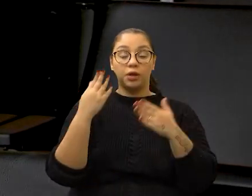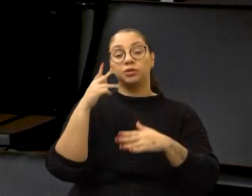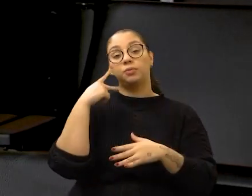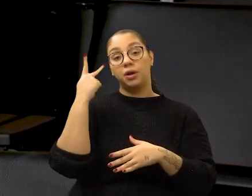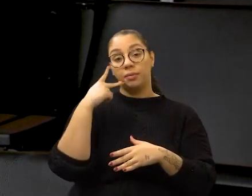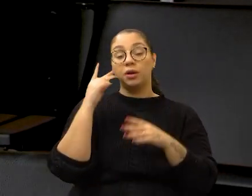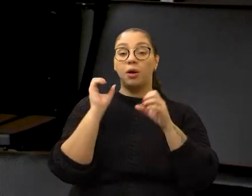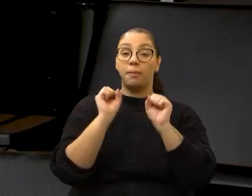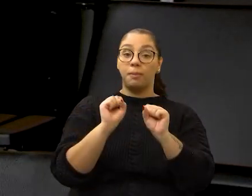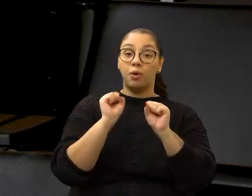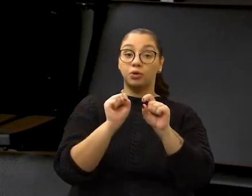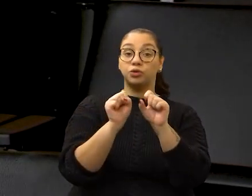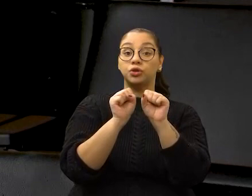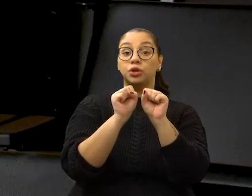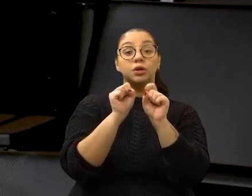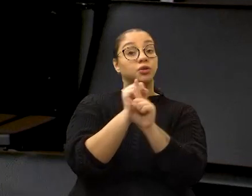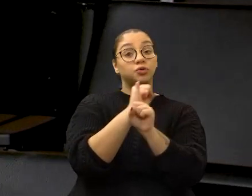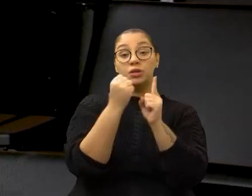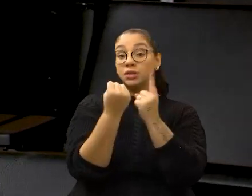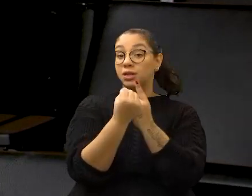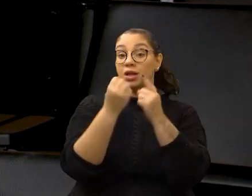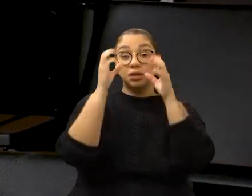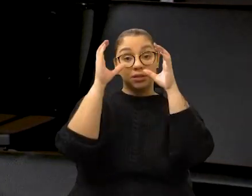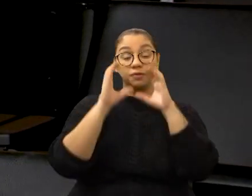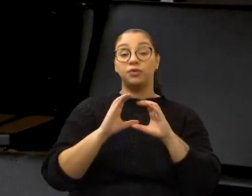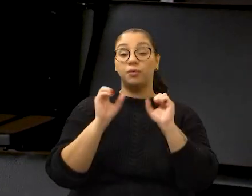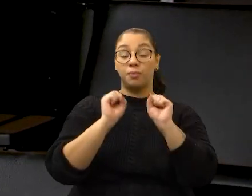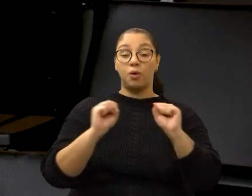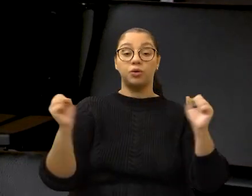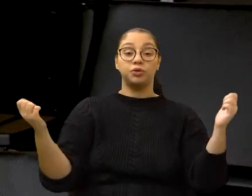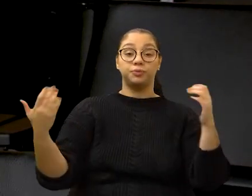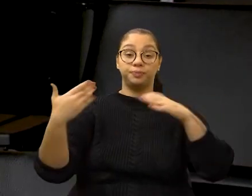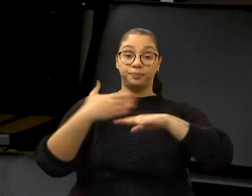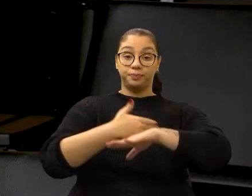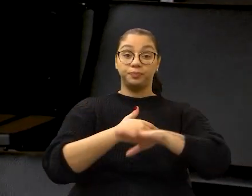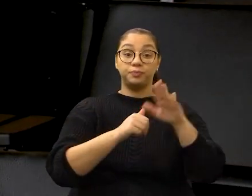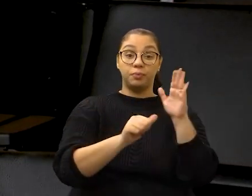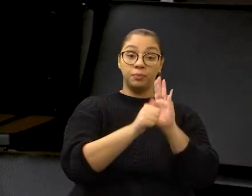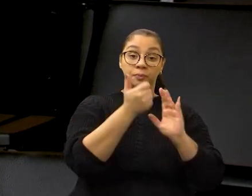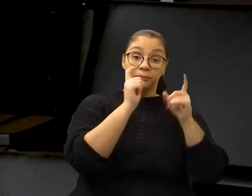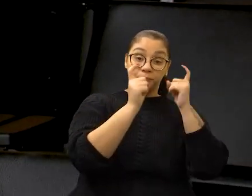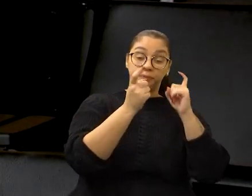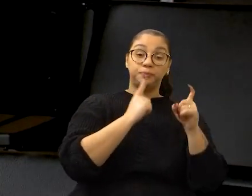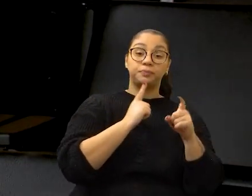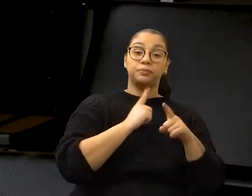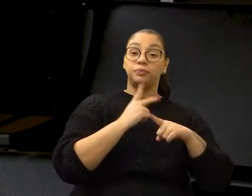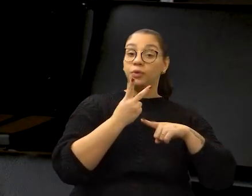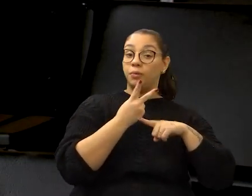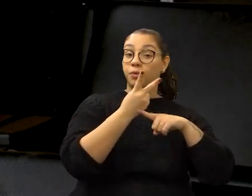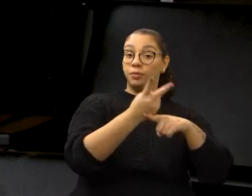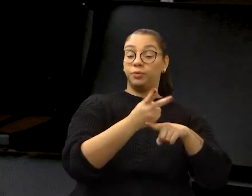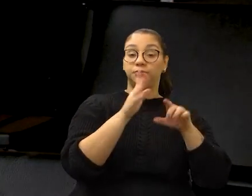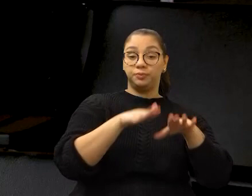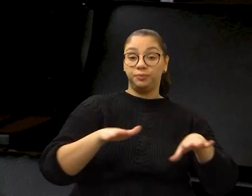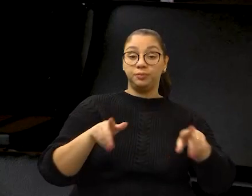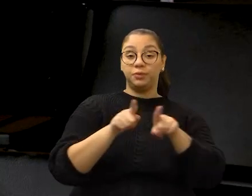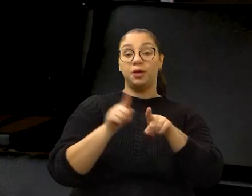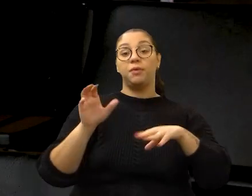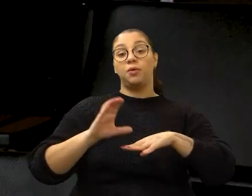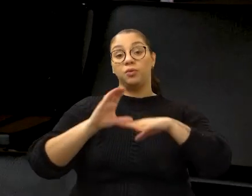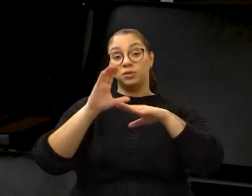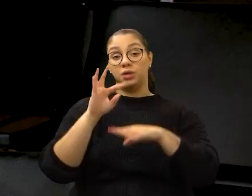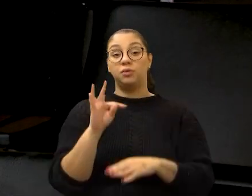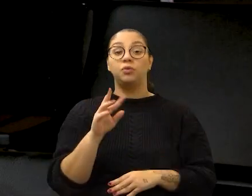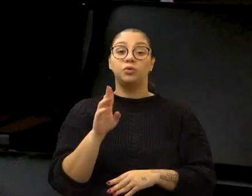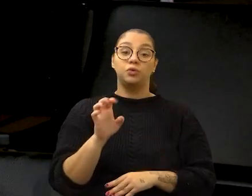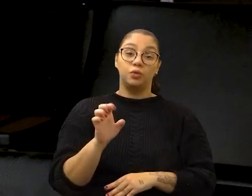ser composta pela sociedade civil, órgãos da sociedade civil. Então, na primeira nós tivemos o promotor da infância, os conselhos tutelares,